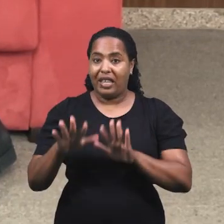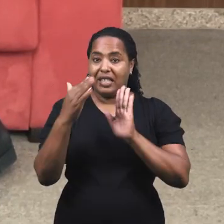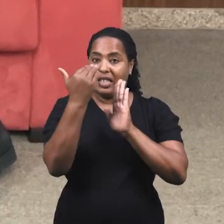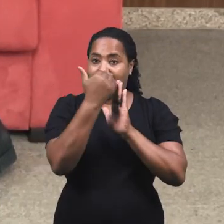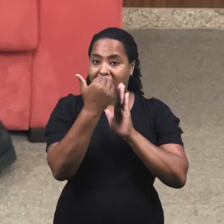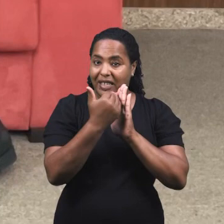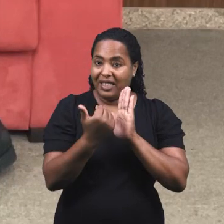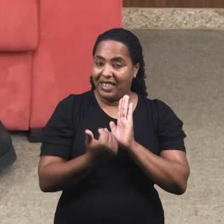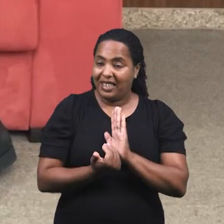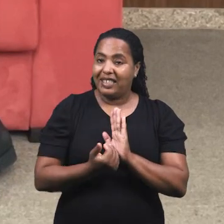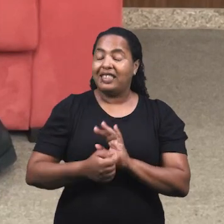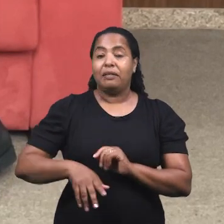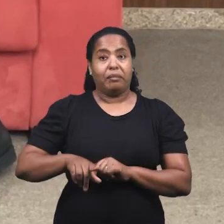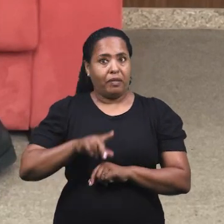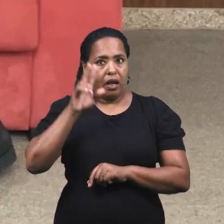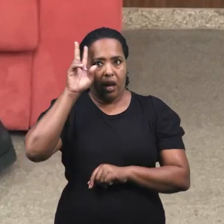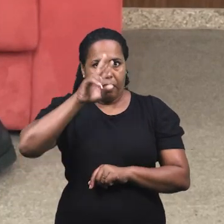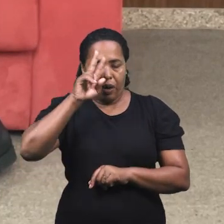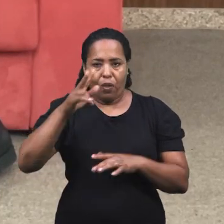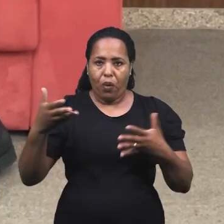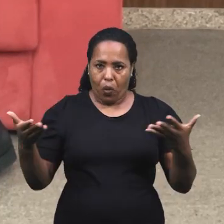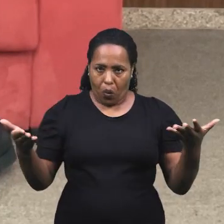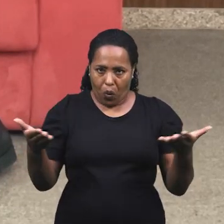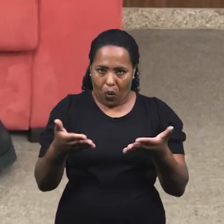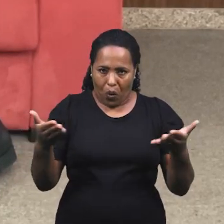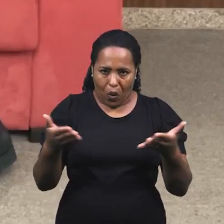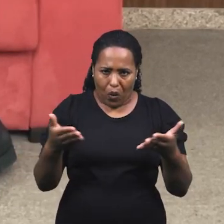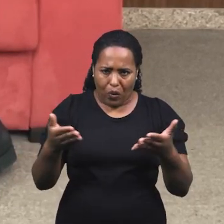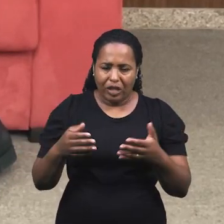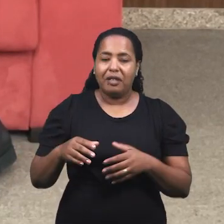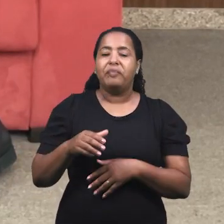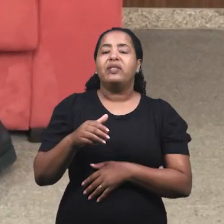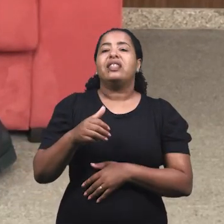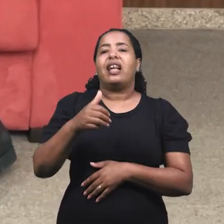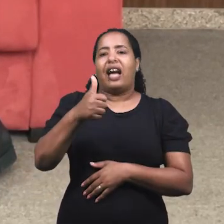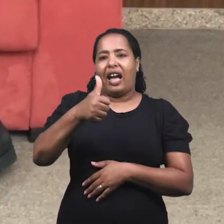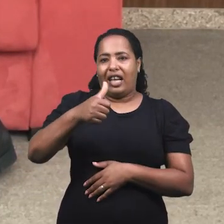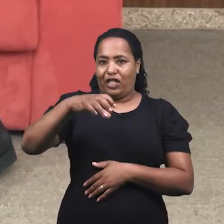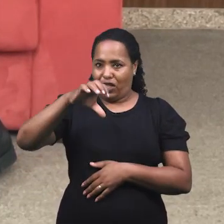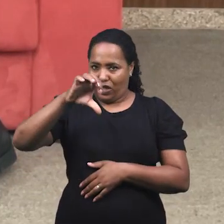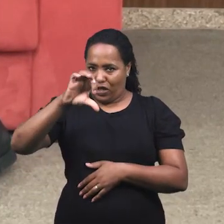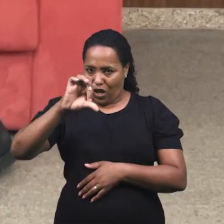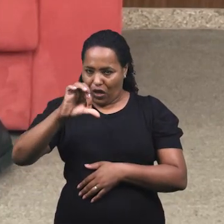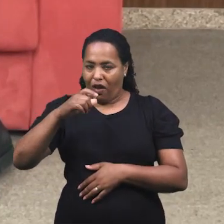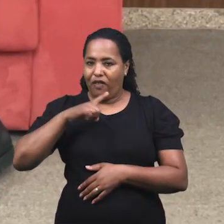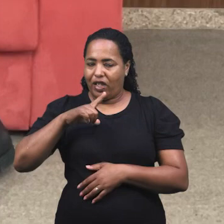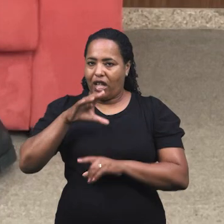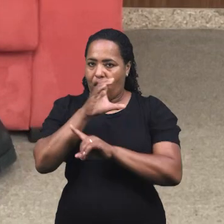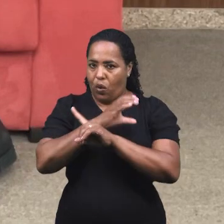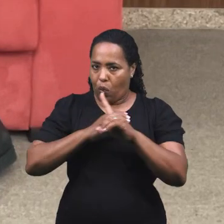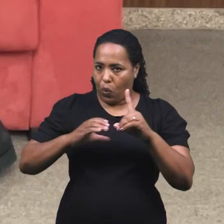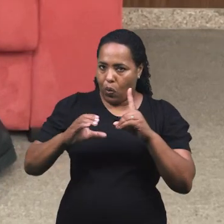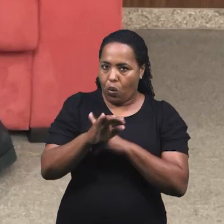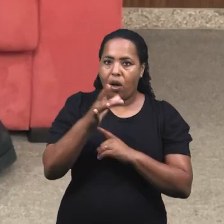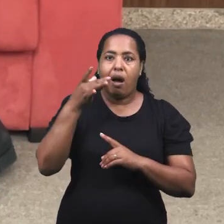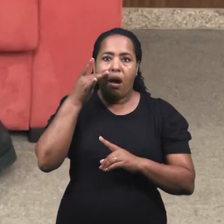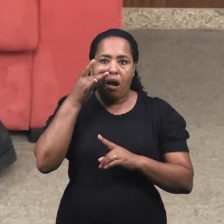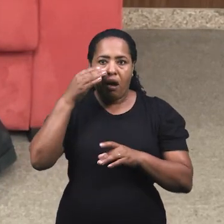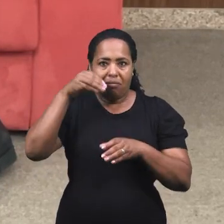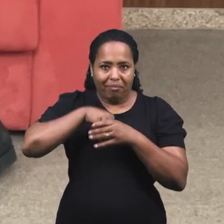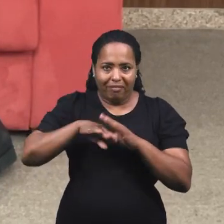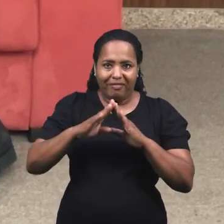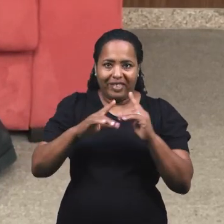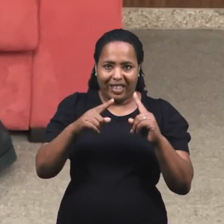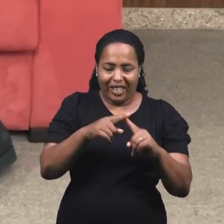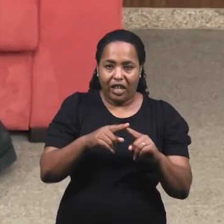este programa e queremos lembrar que hoje, daqui a pouco, às 19 horas, temos o nosso culto presencial nas nossas